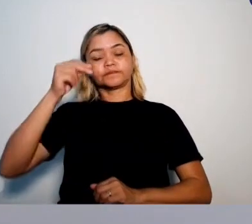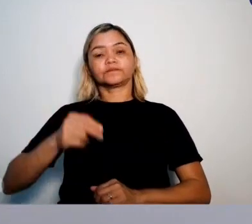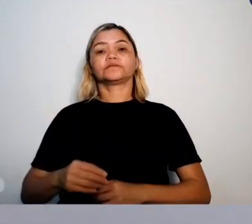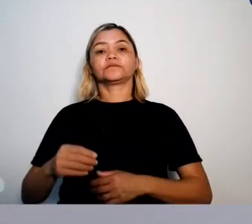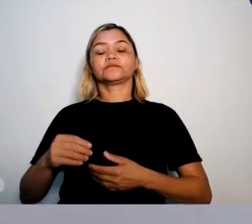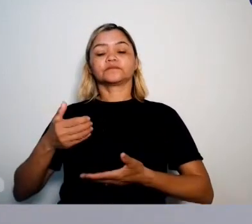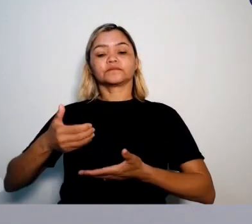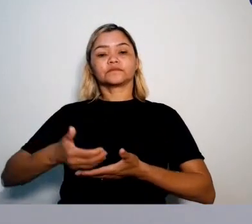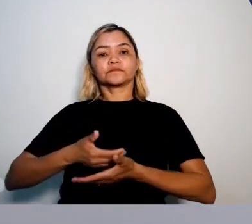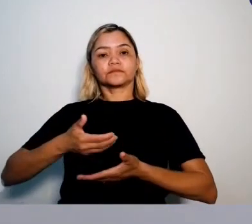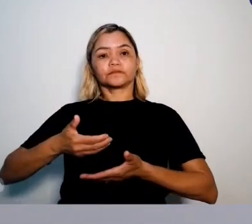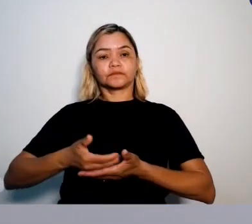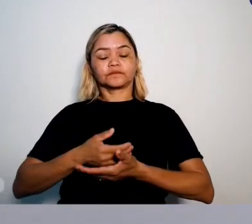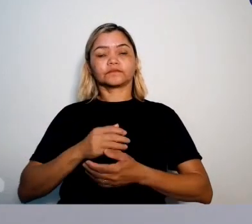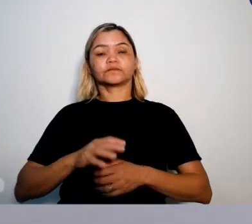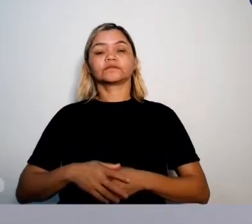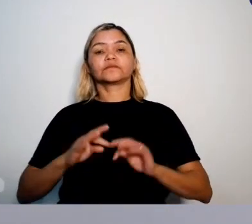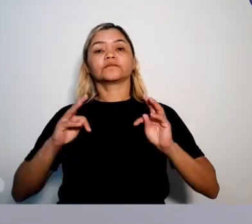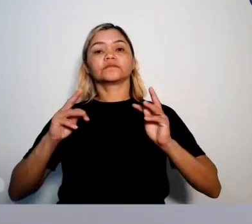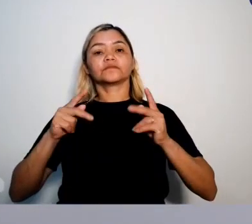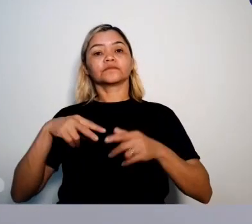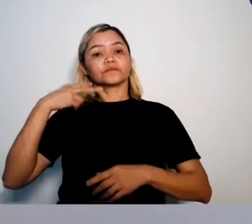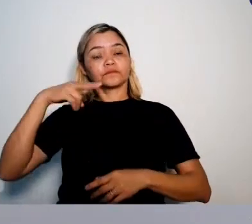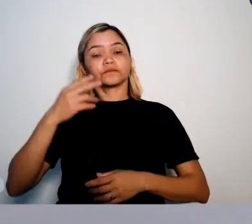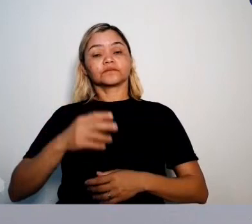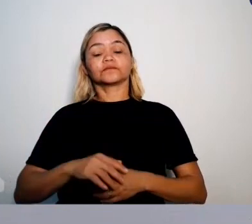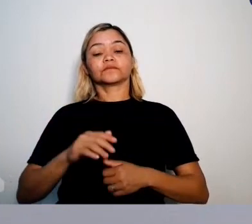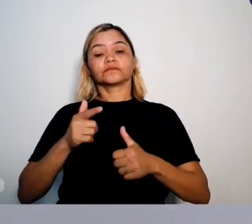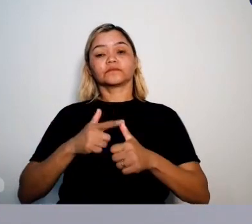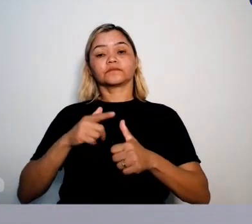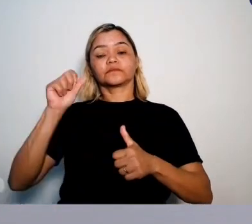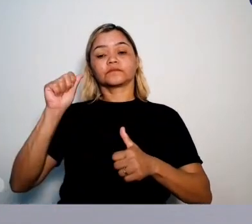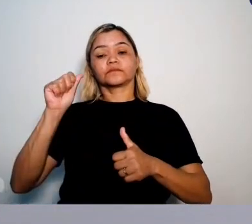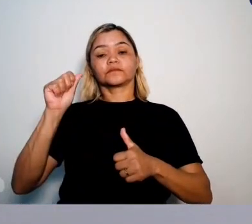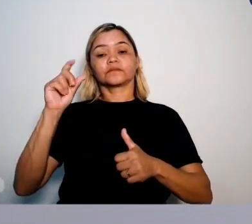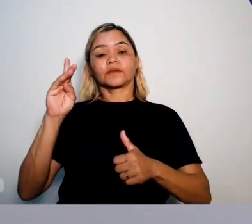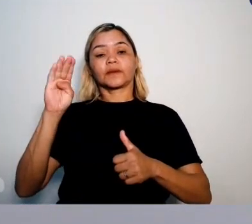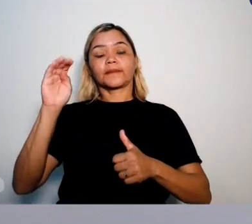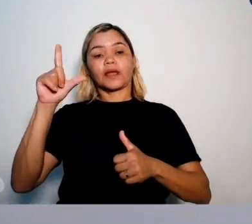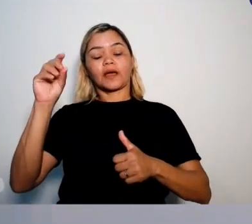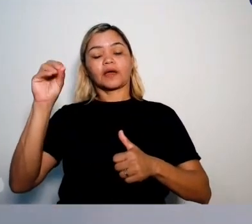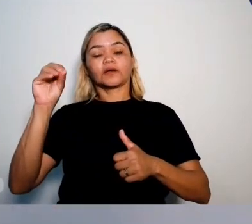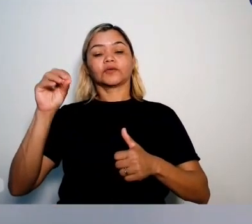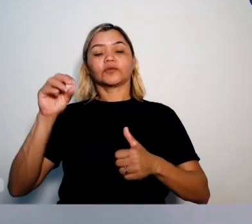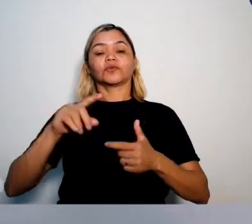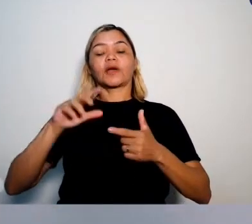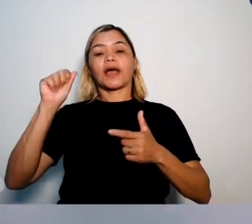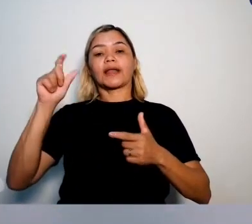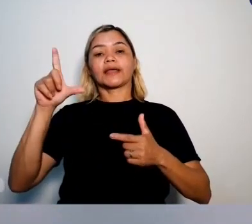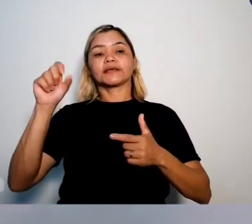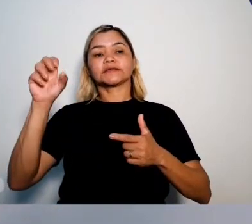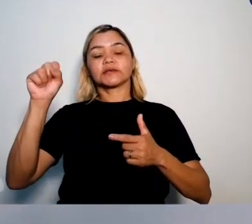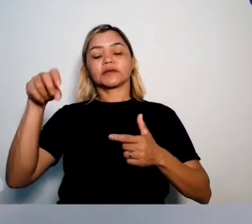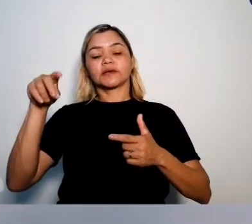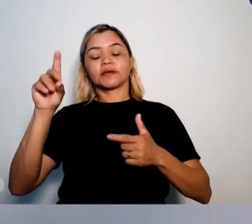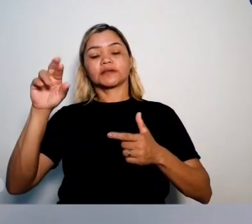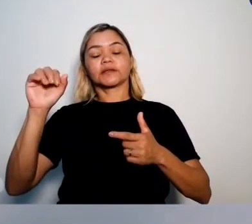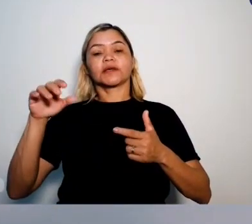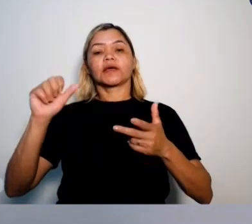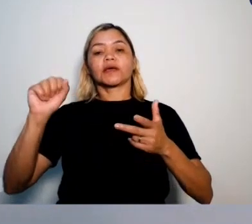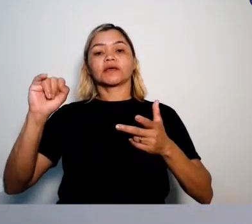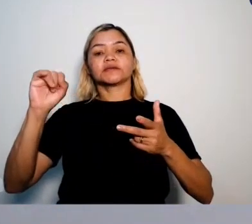Botucatu, para os vereadores Abelardo, Alessandra Lucchesi, Kula, Isaías Colino, Paulo